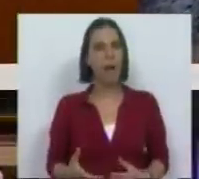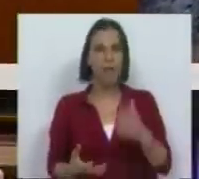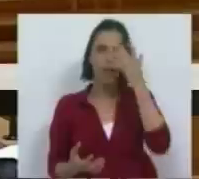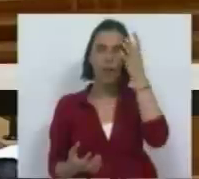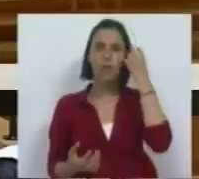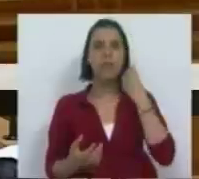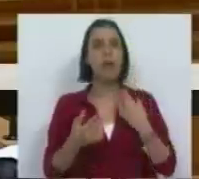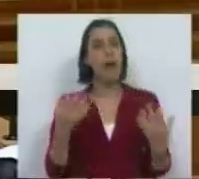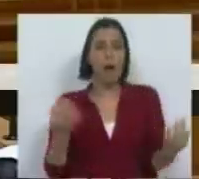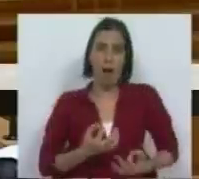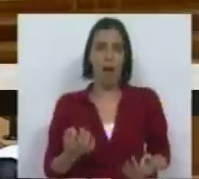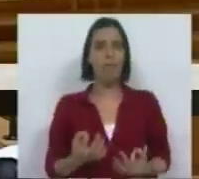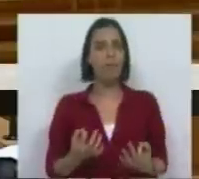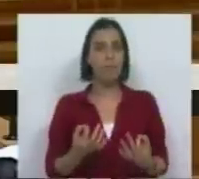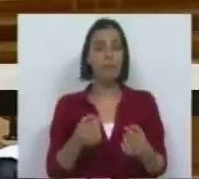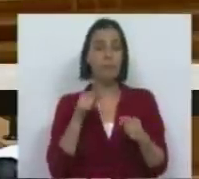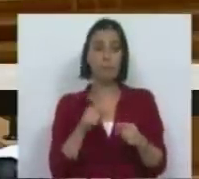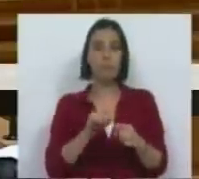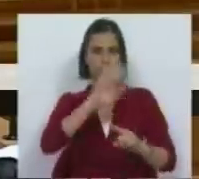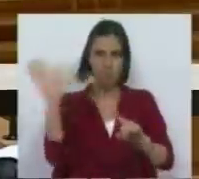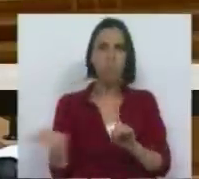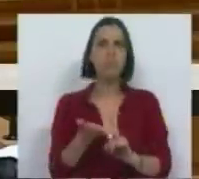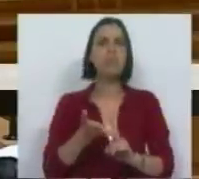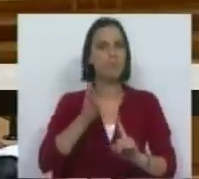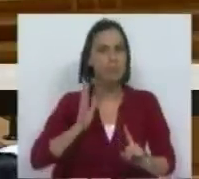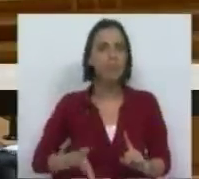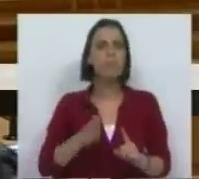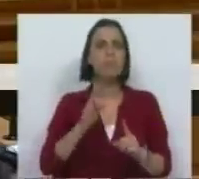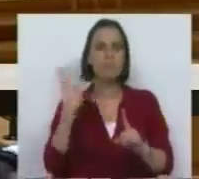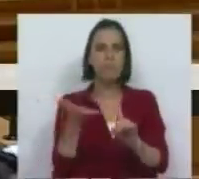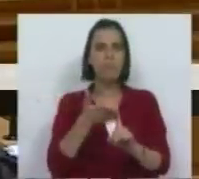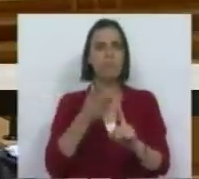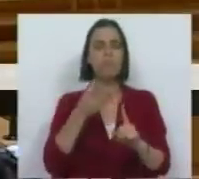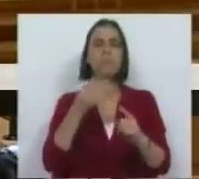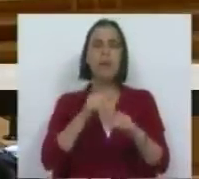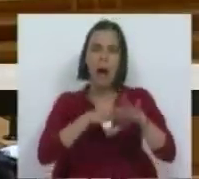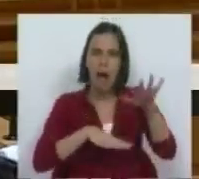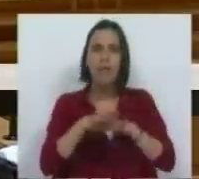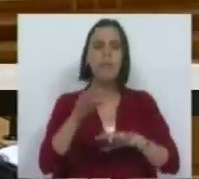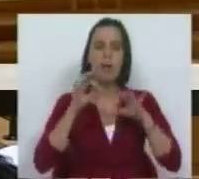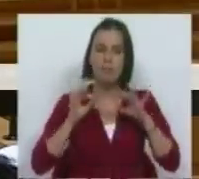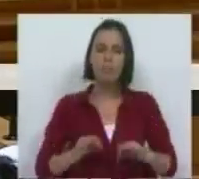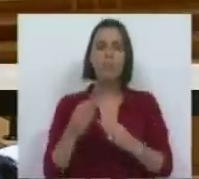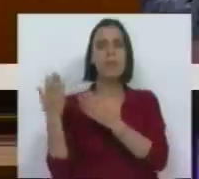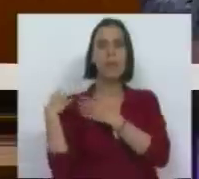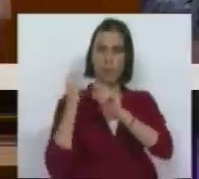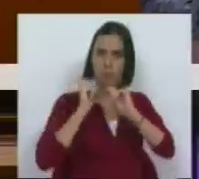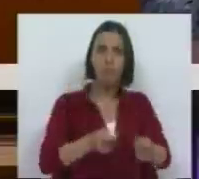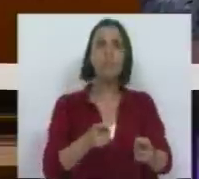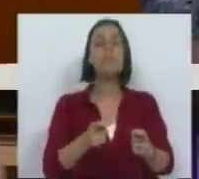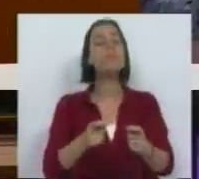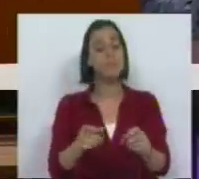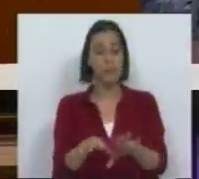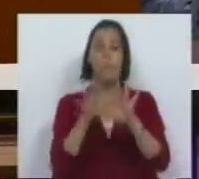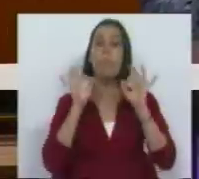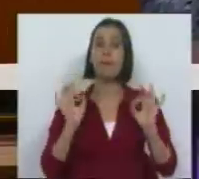ser, evidentemente, objeto de sanção disciplinar e de ação de responsabilização,